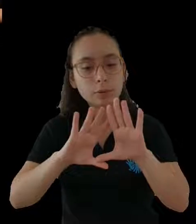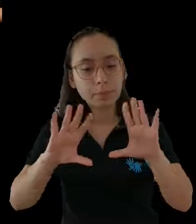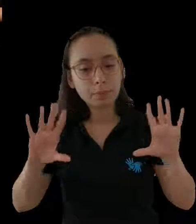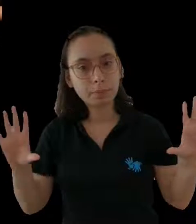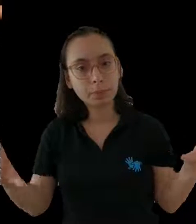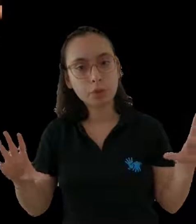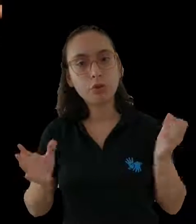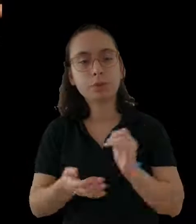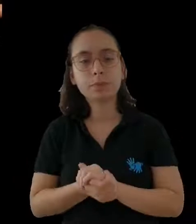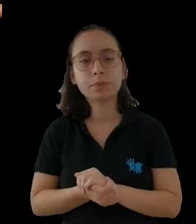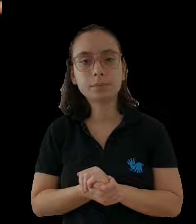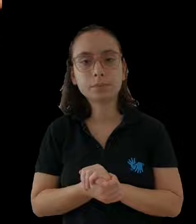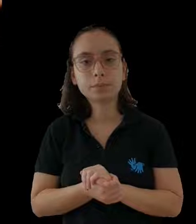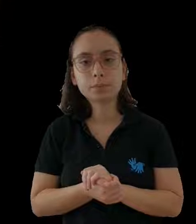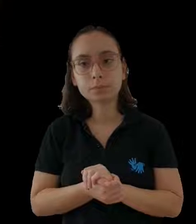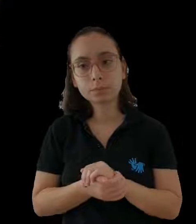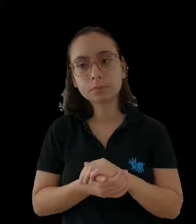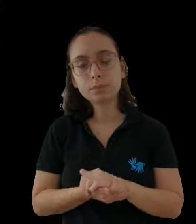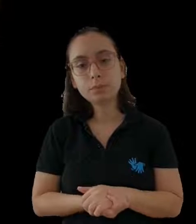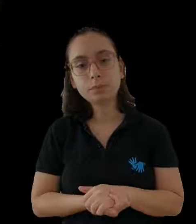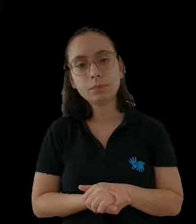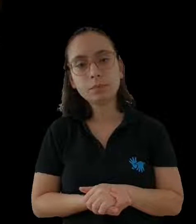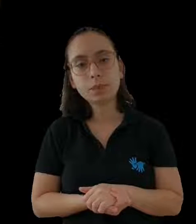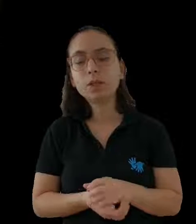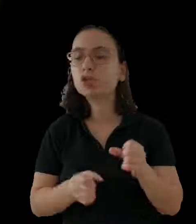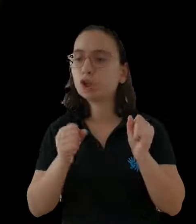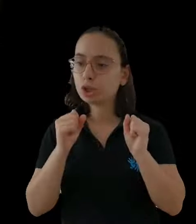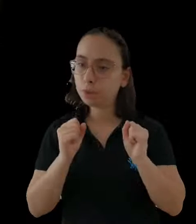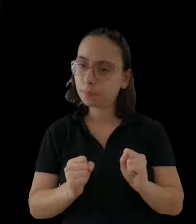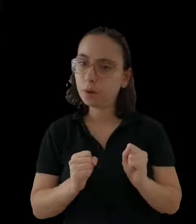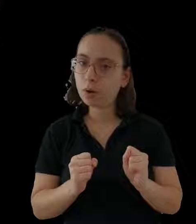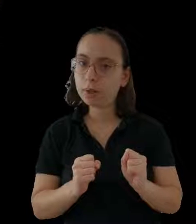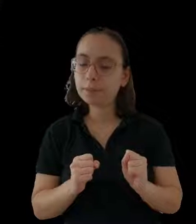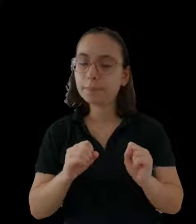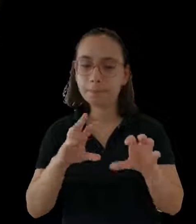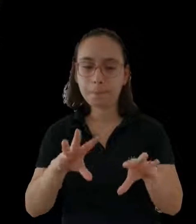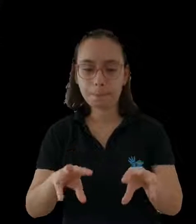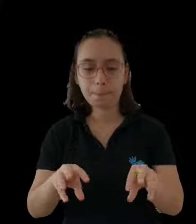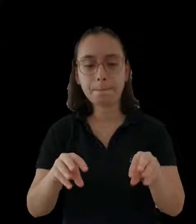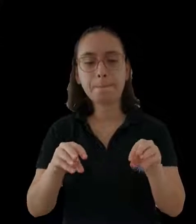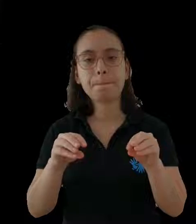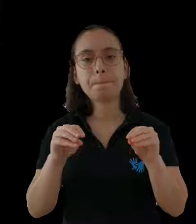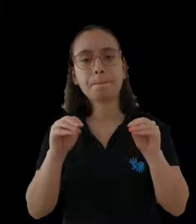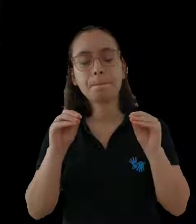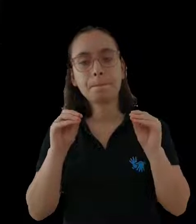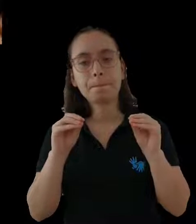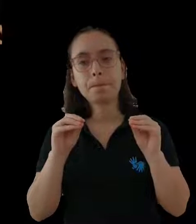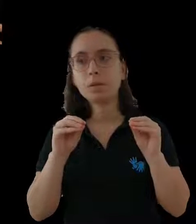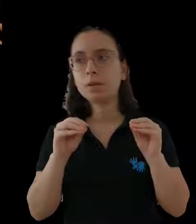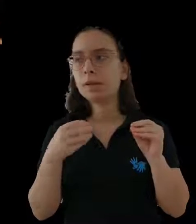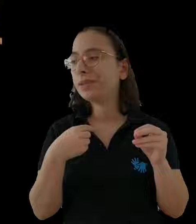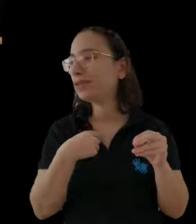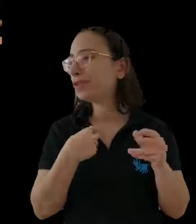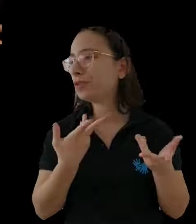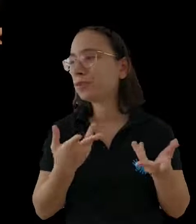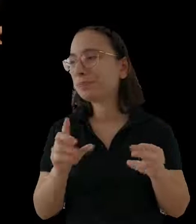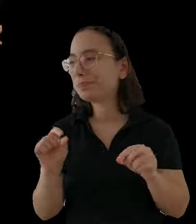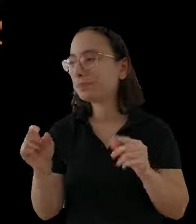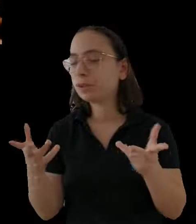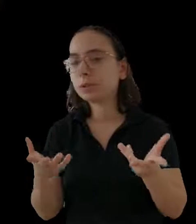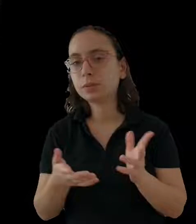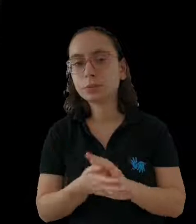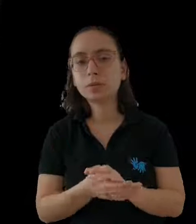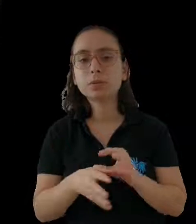no tapete, tá? Então o ideal é, vocês podem pegar, não estou com nenhum adereço pequeno